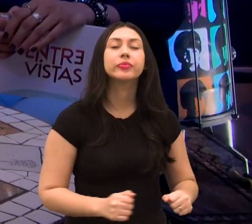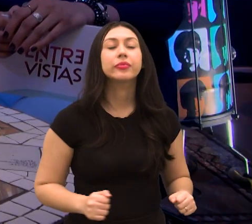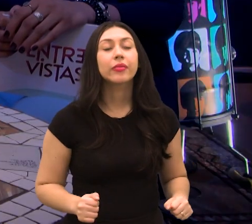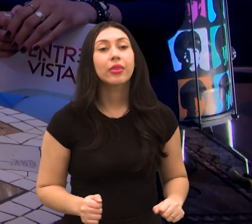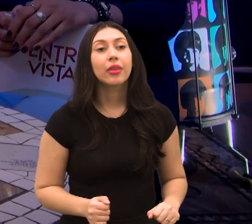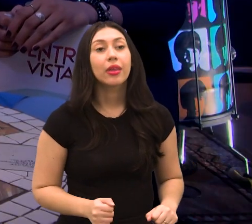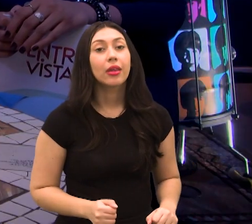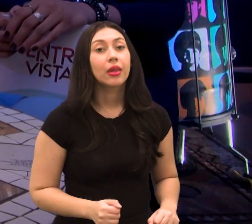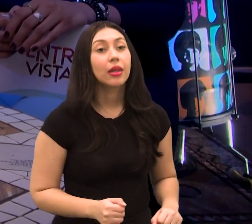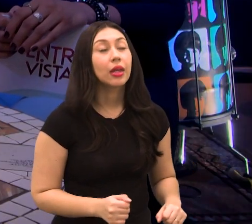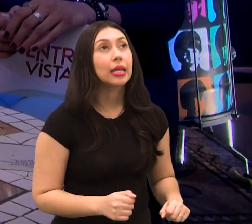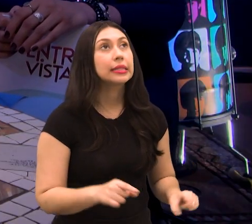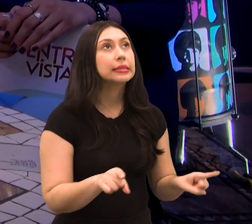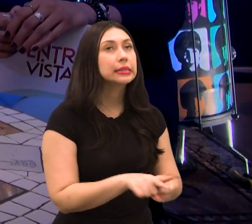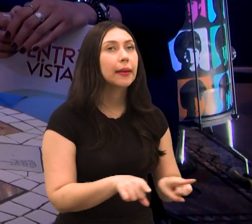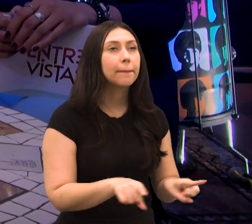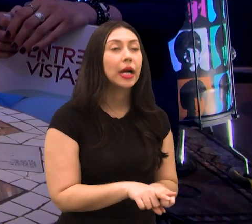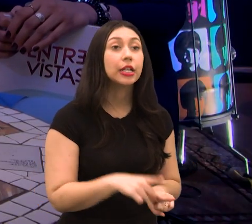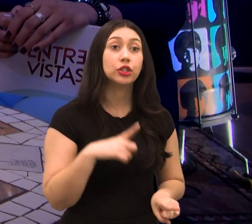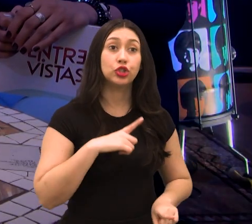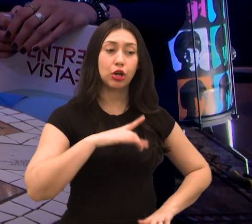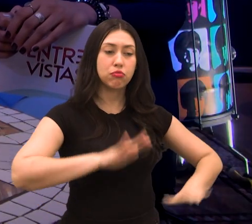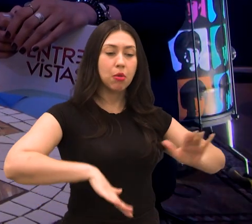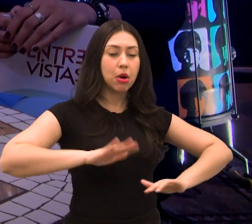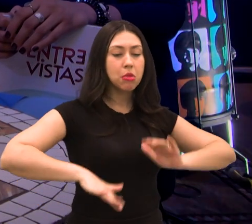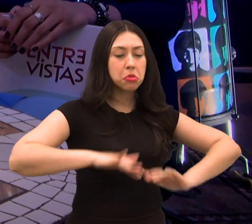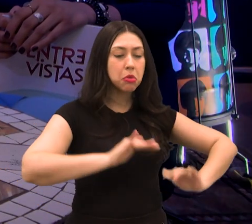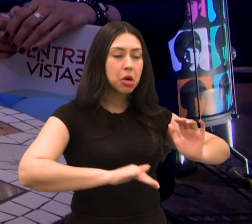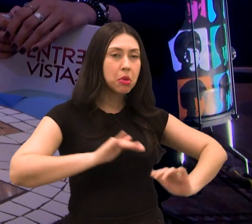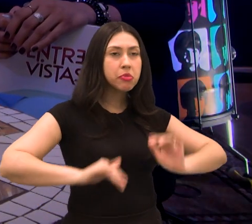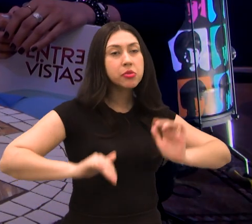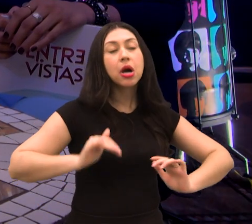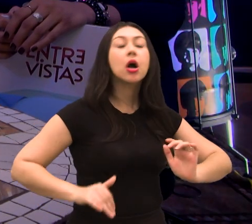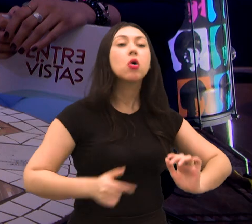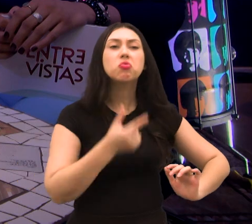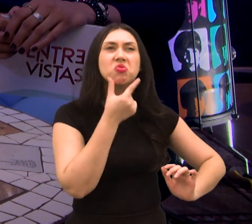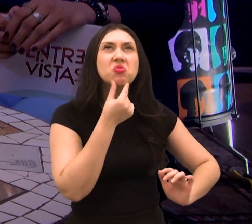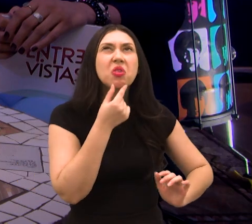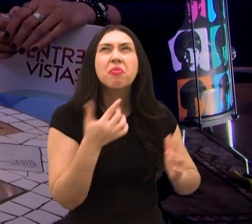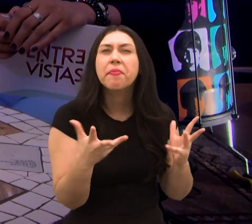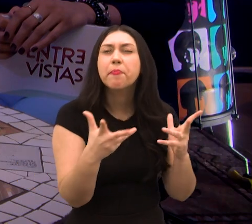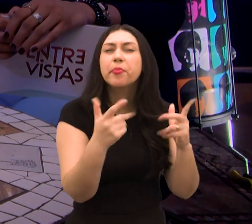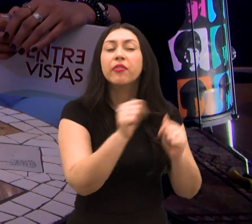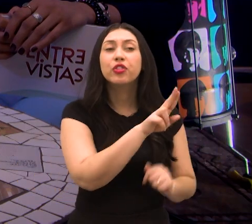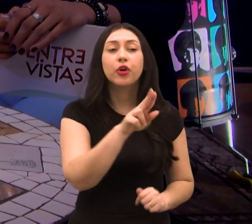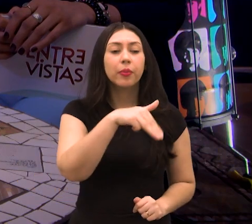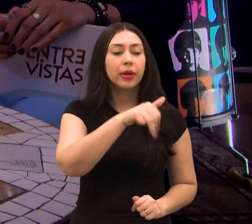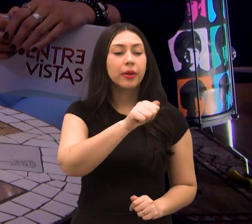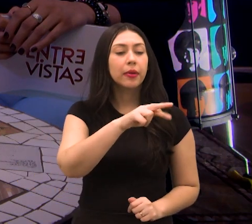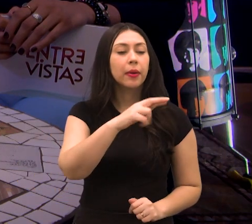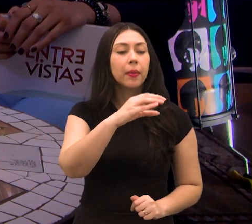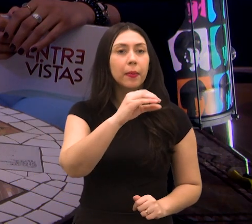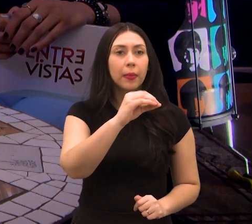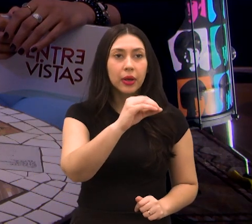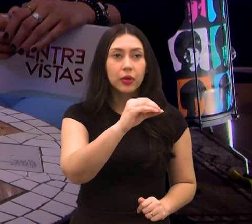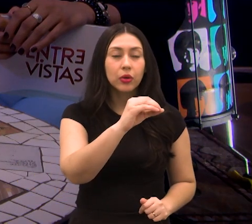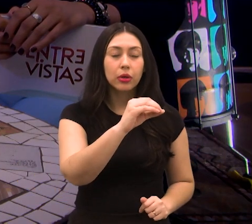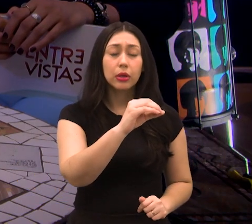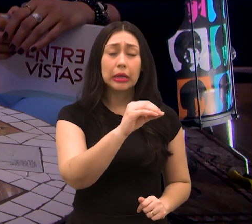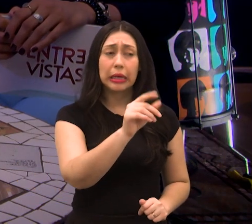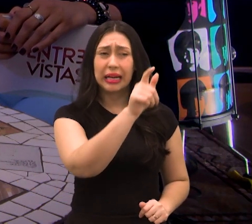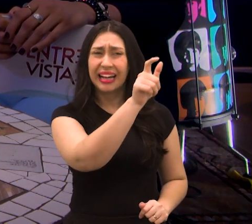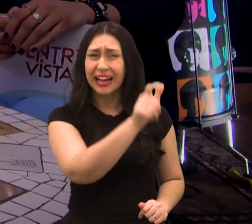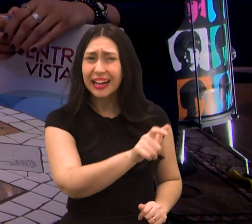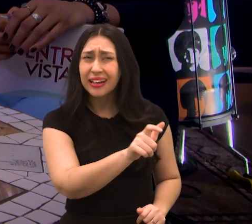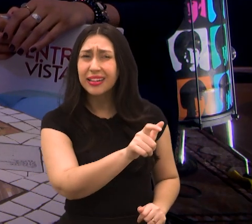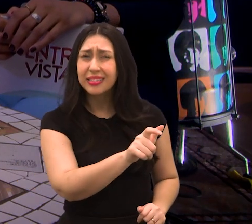de Abelha e o Milton Guedes. E tive também na percussão um cara que eu acho fantástico, é o Marcos Lobo, né? O